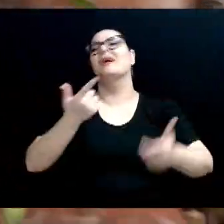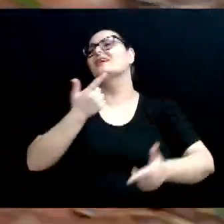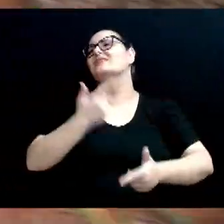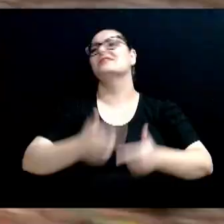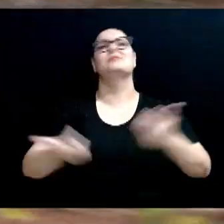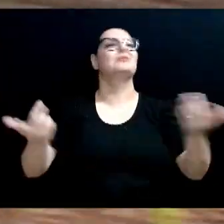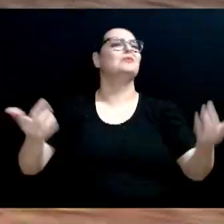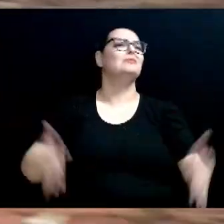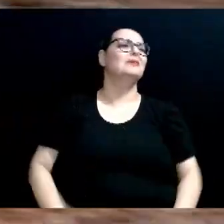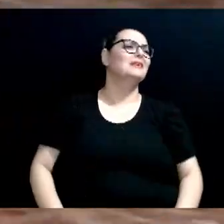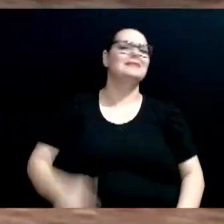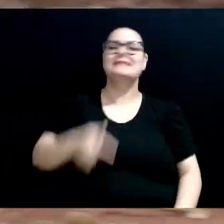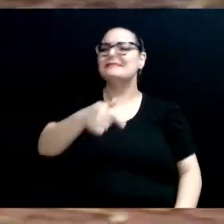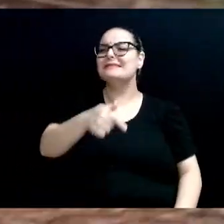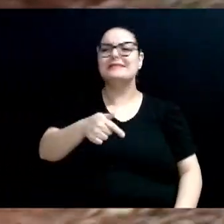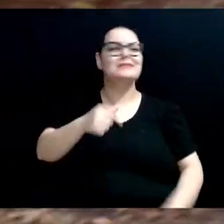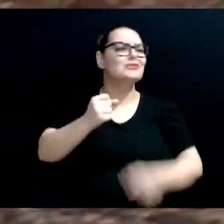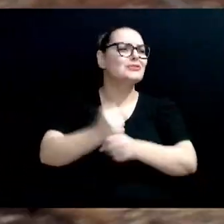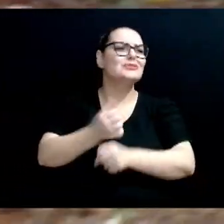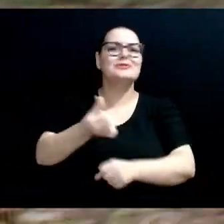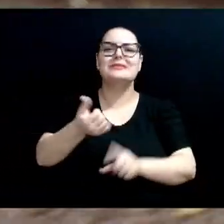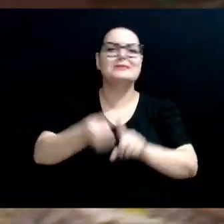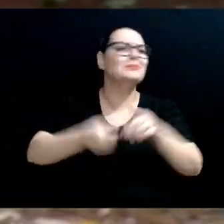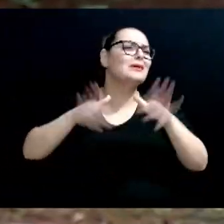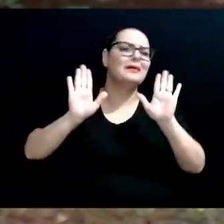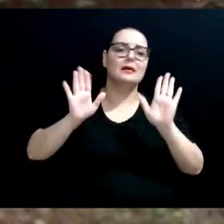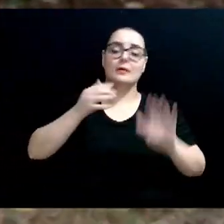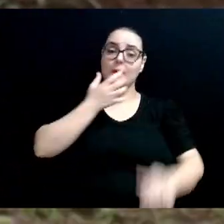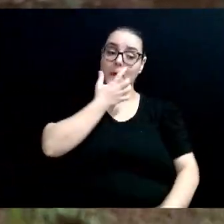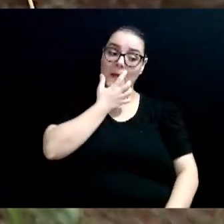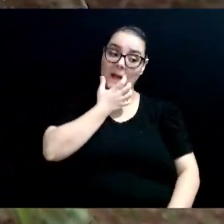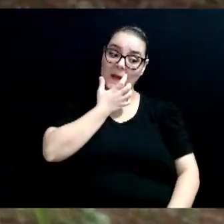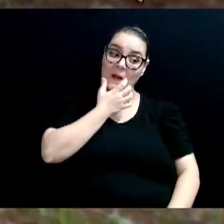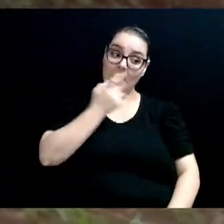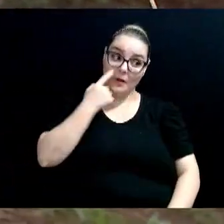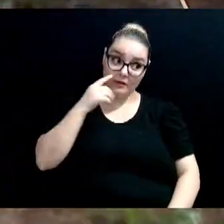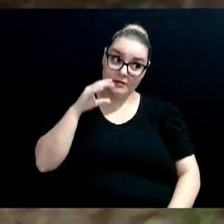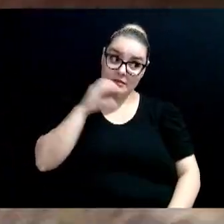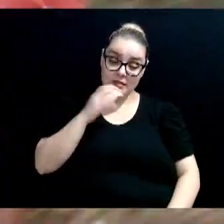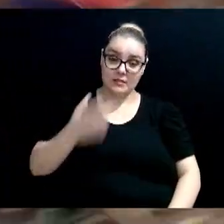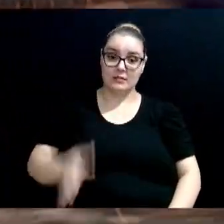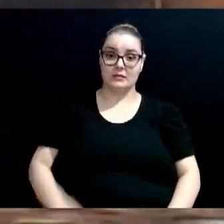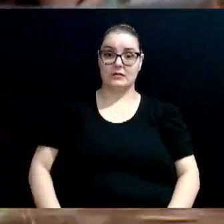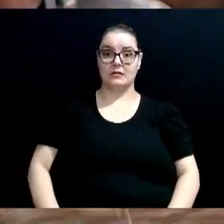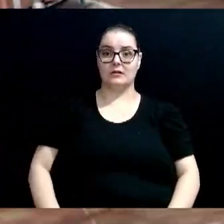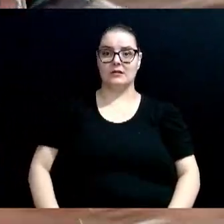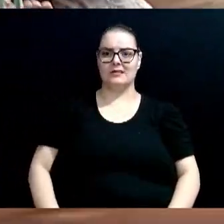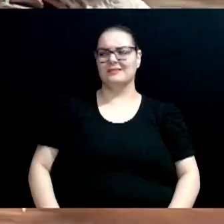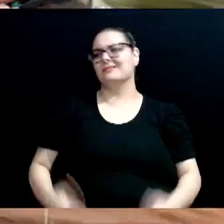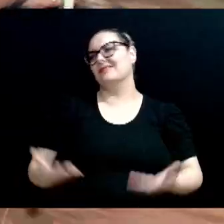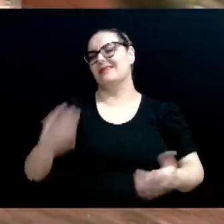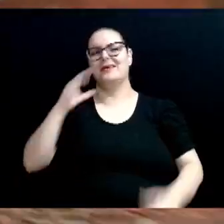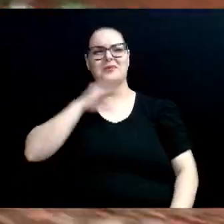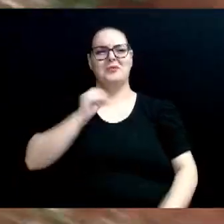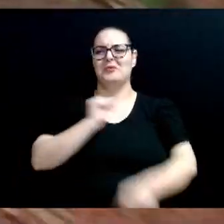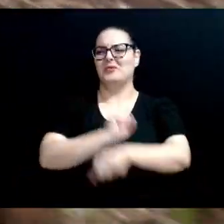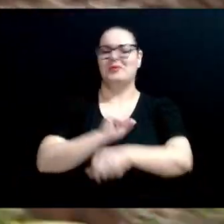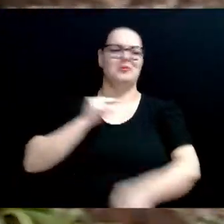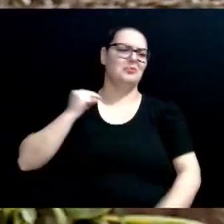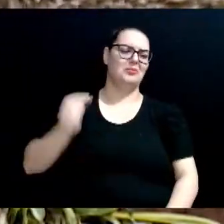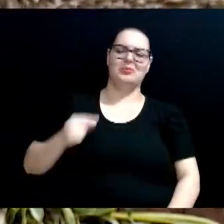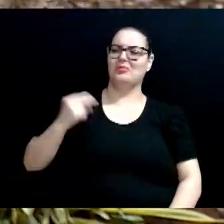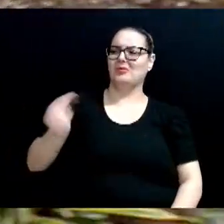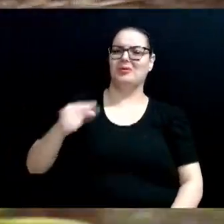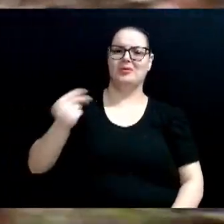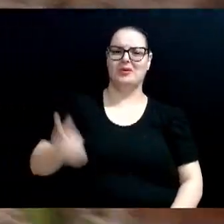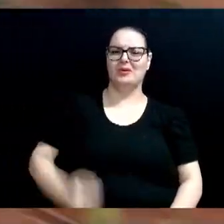e meio. Aí ela, olha, vai ser rápido. Que rápido? Tô esperando aqui já quase